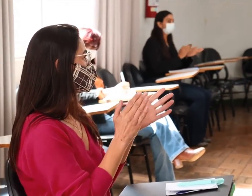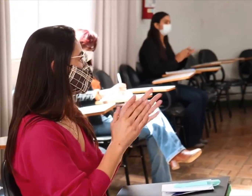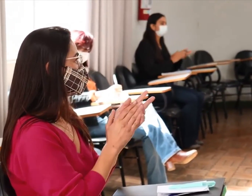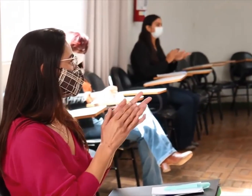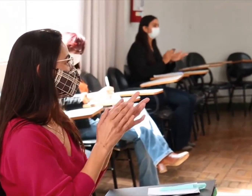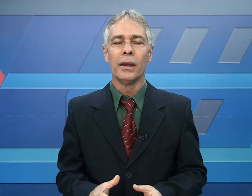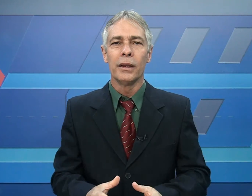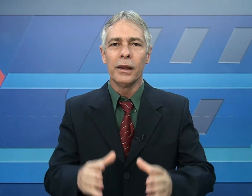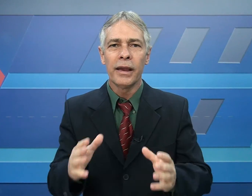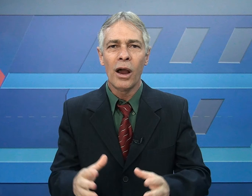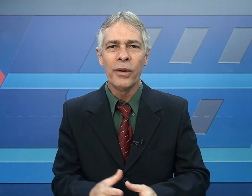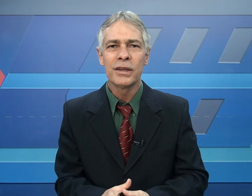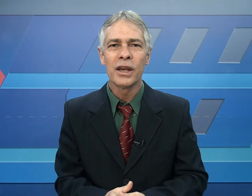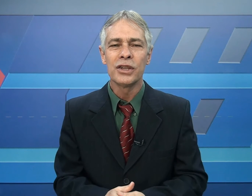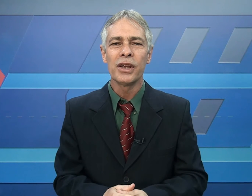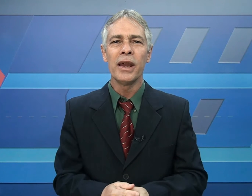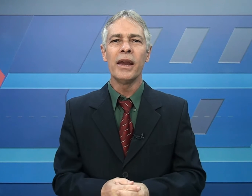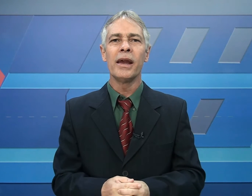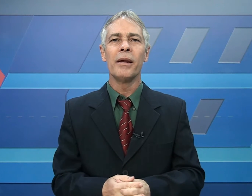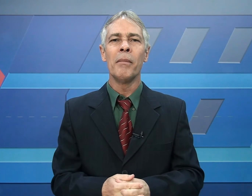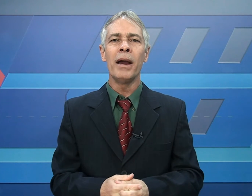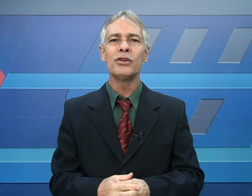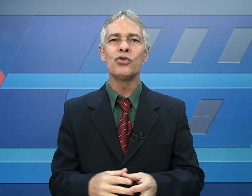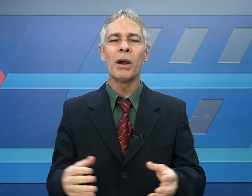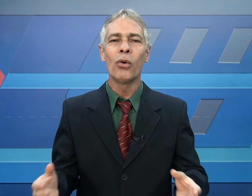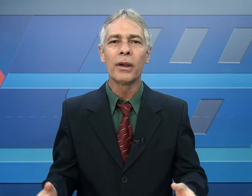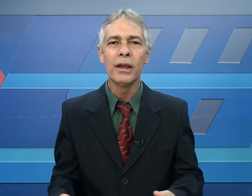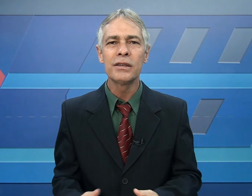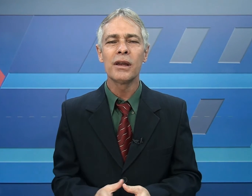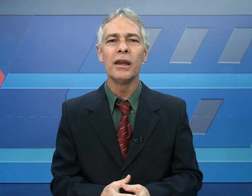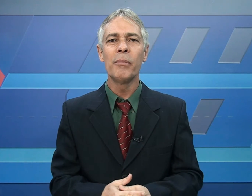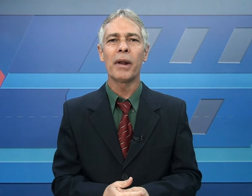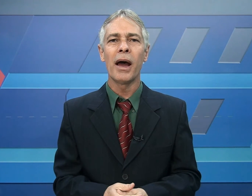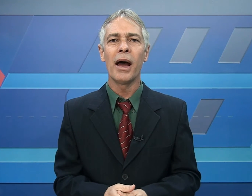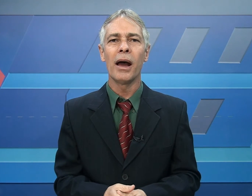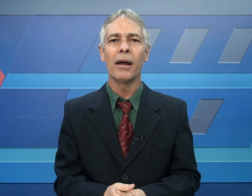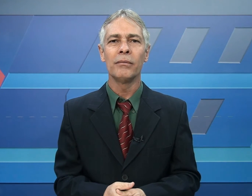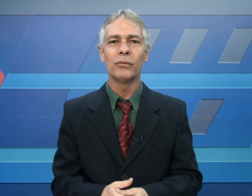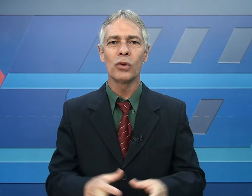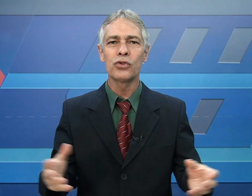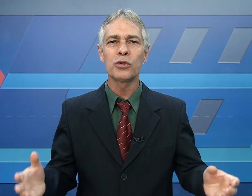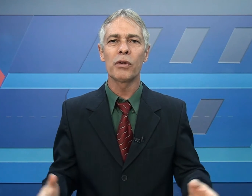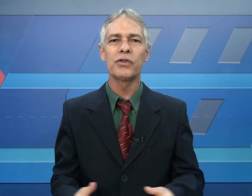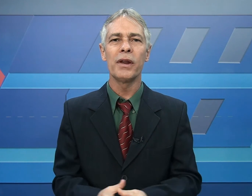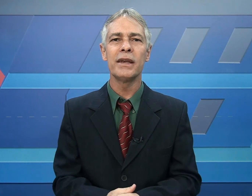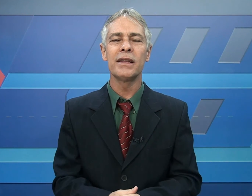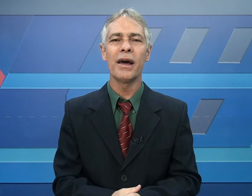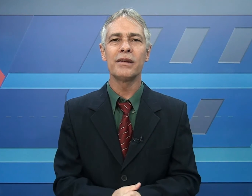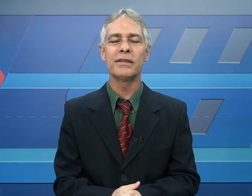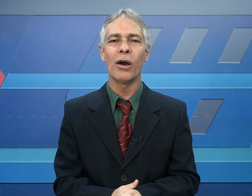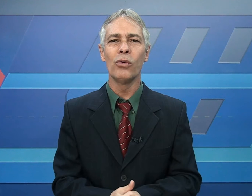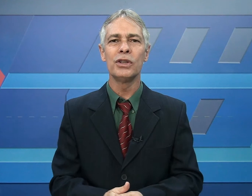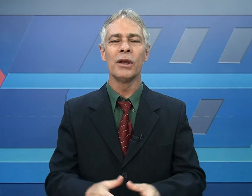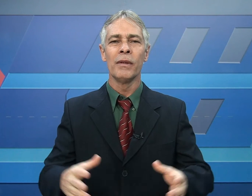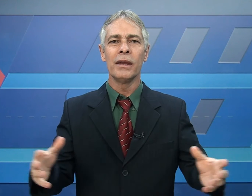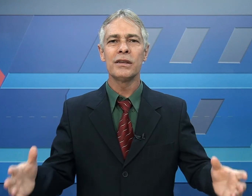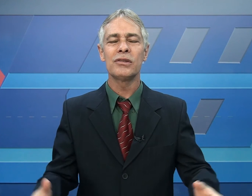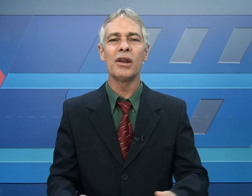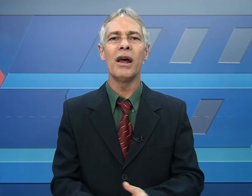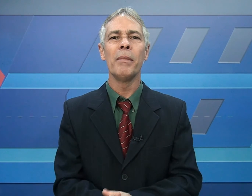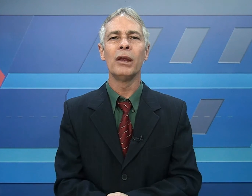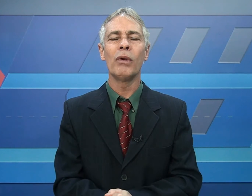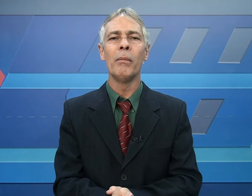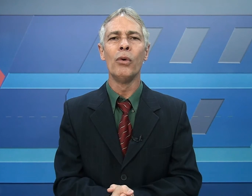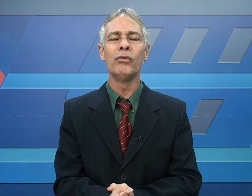mais qualidade. Que legal, né, gente? É mais uma conquista aí para todos os profissionais da área de saúde. E